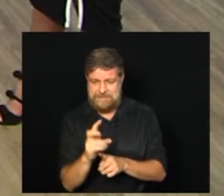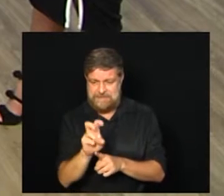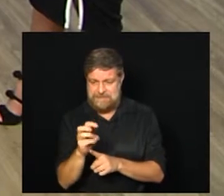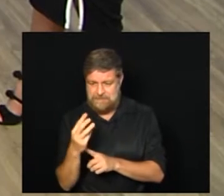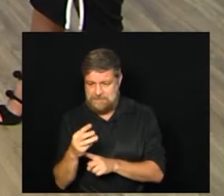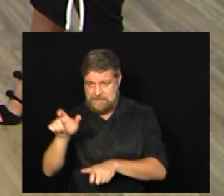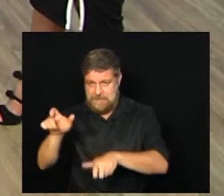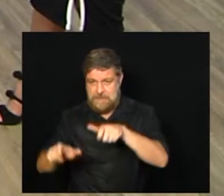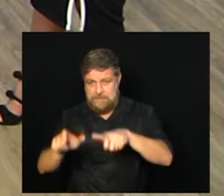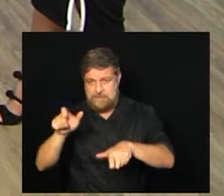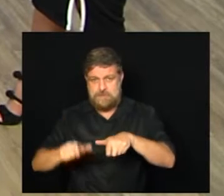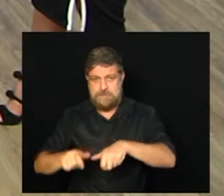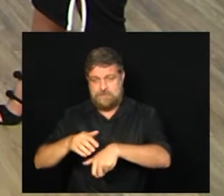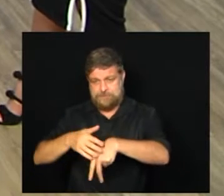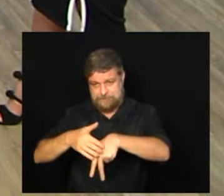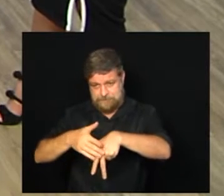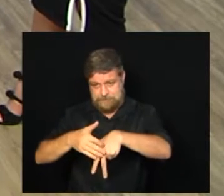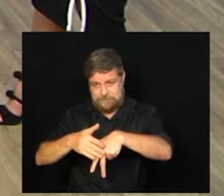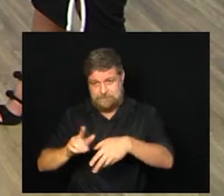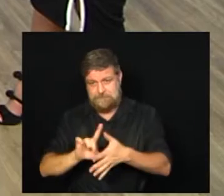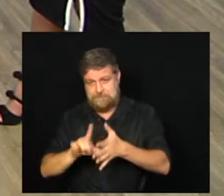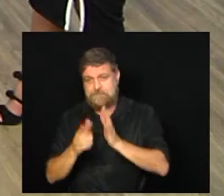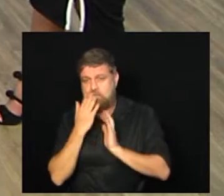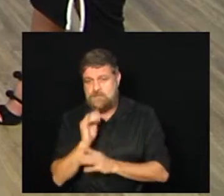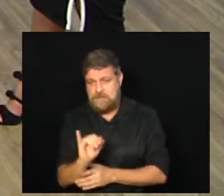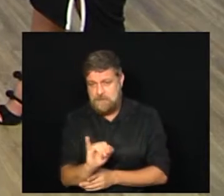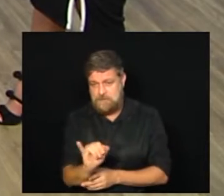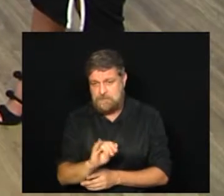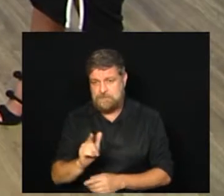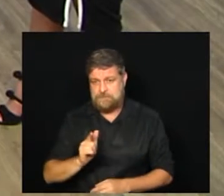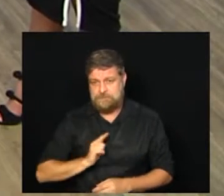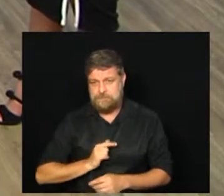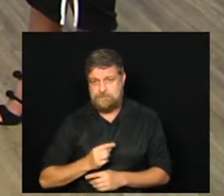138.153 casos da doença. Depois, Indaiatuba aparece com